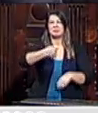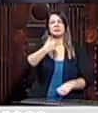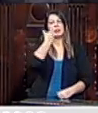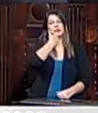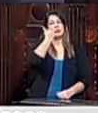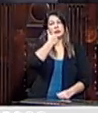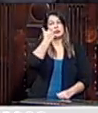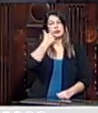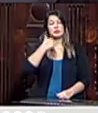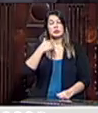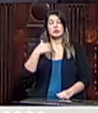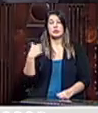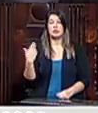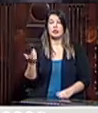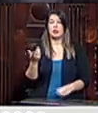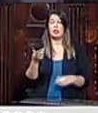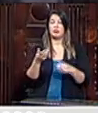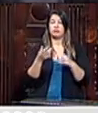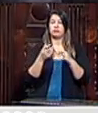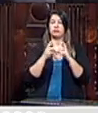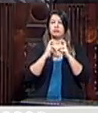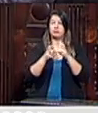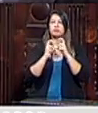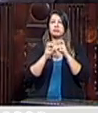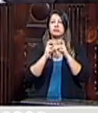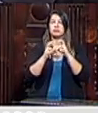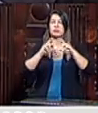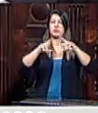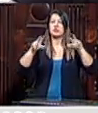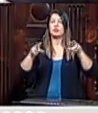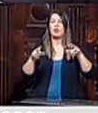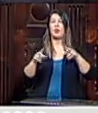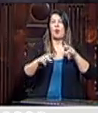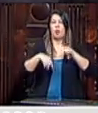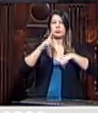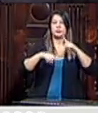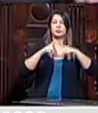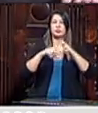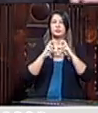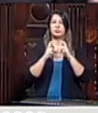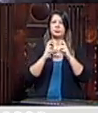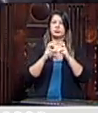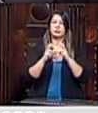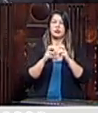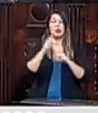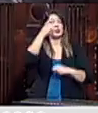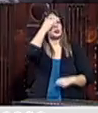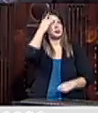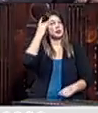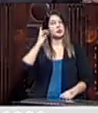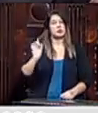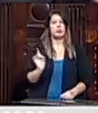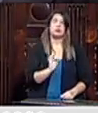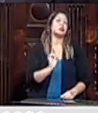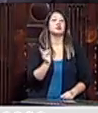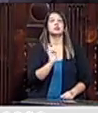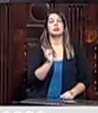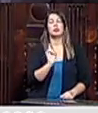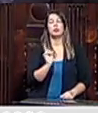para o transporte de carga, só para o transporte de carga. Transporte de passageiros